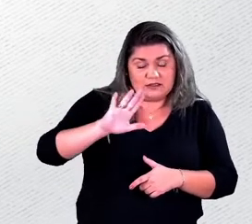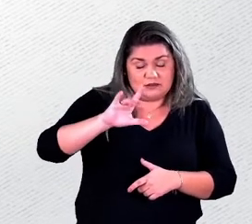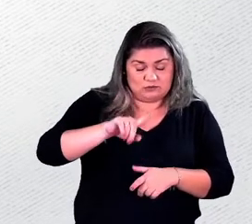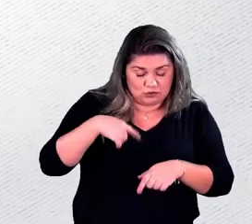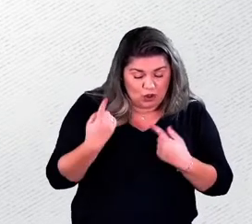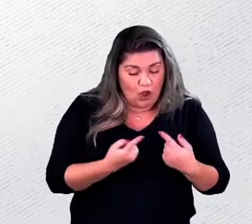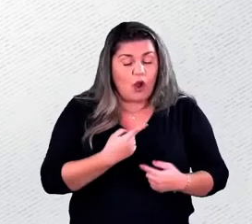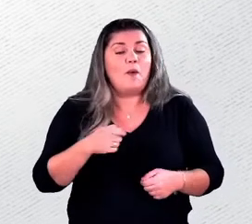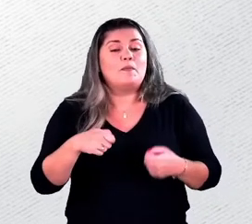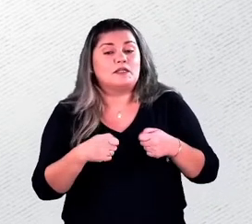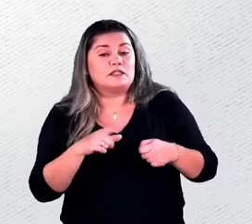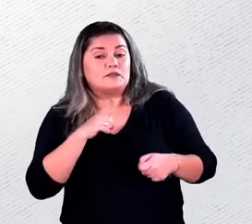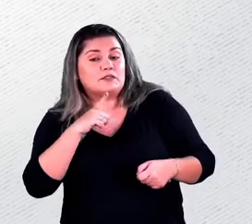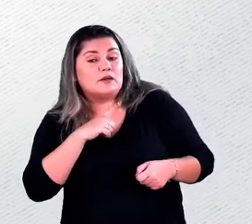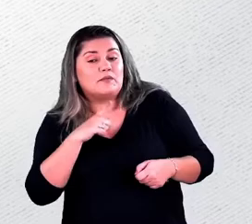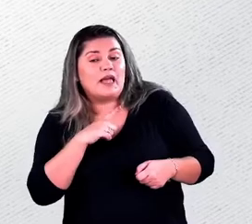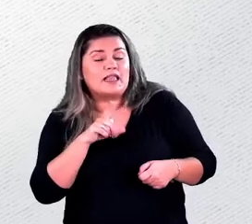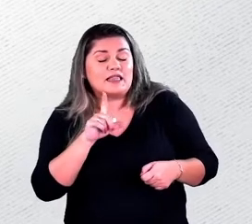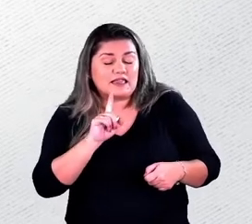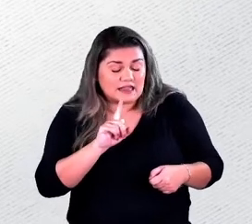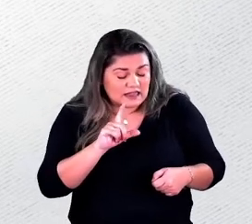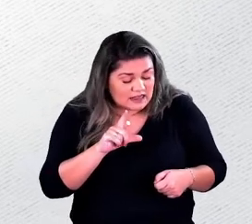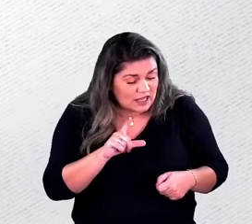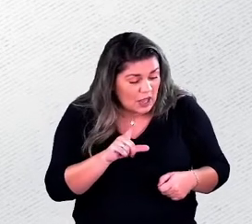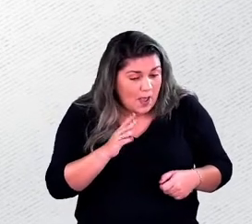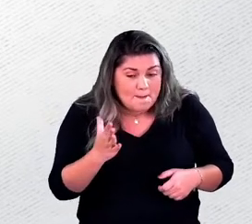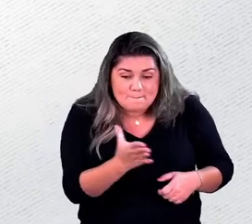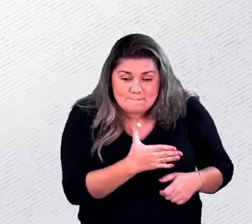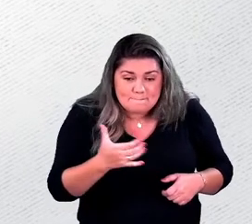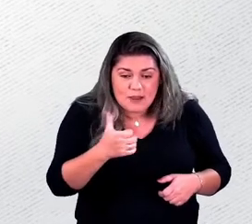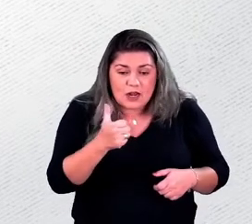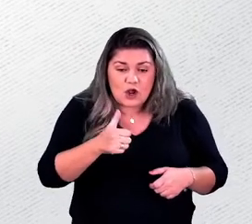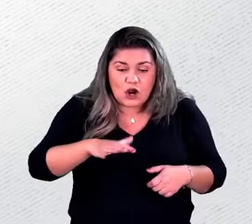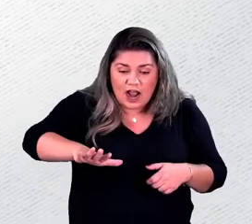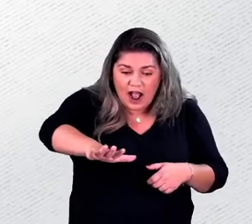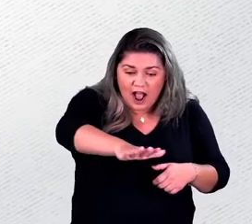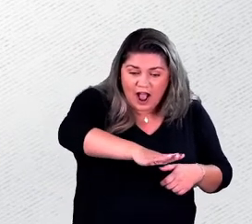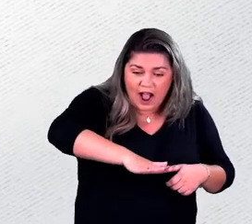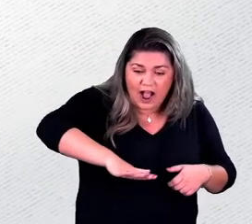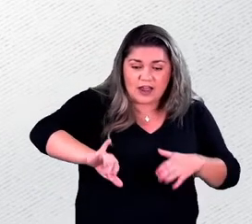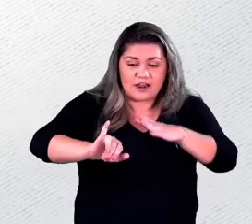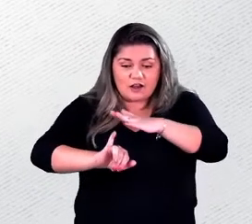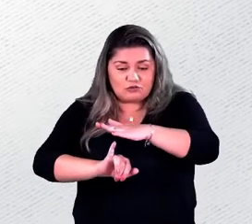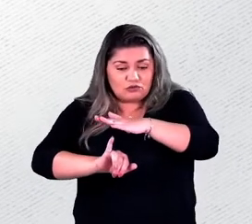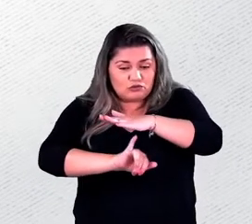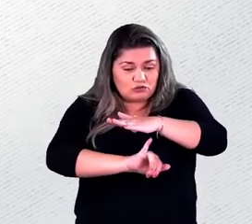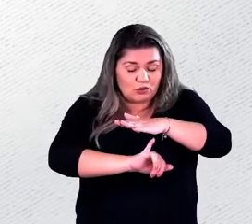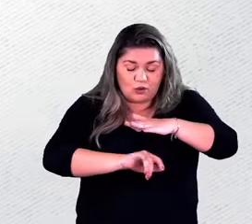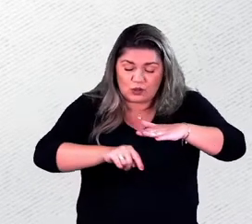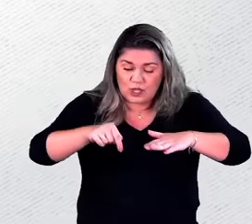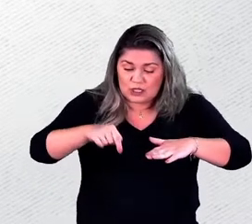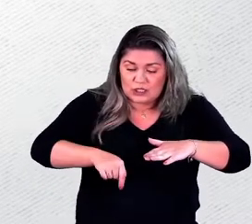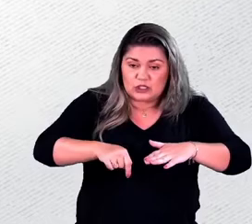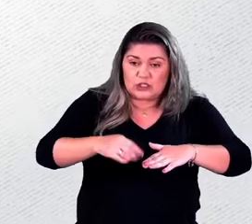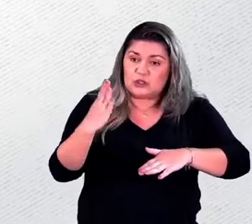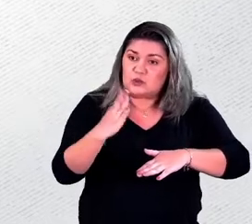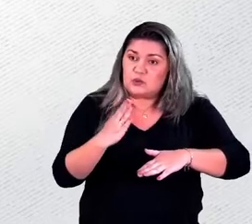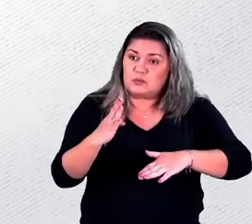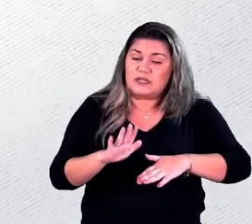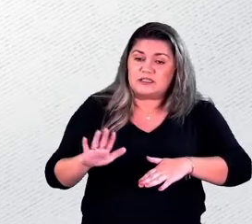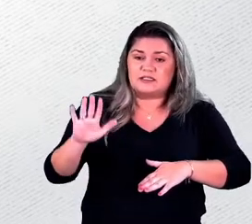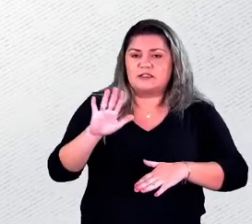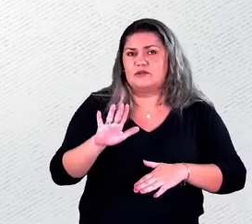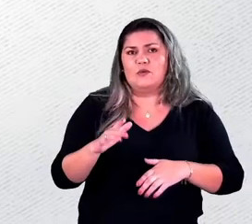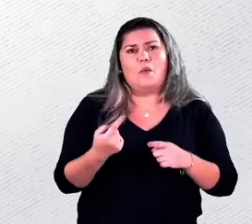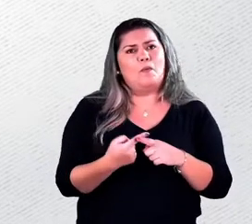também ter uma melhoria do ambiente e institucional no país de nada adianta uma lei boa se